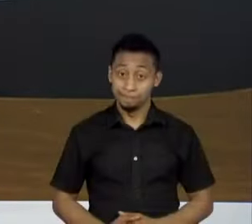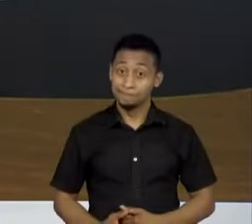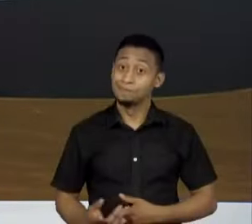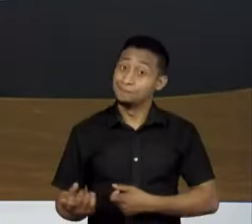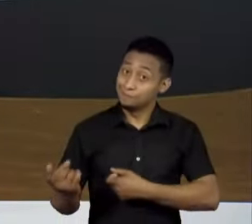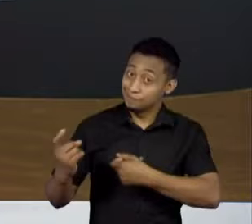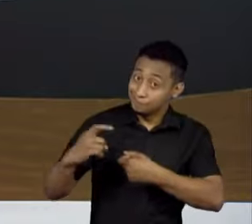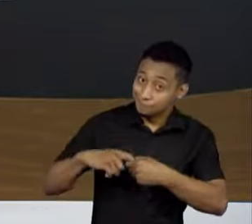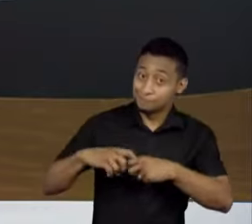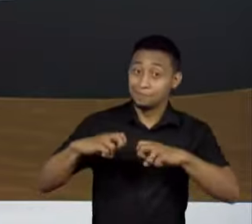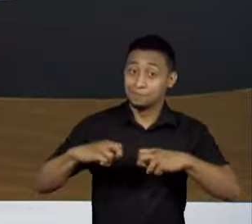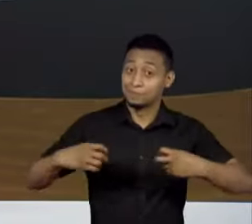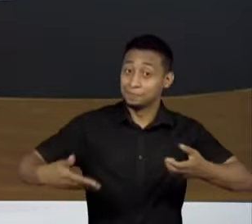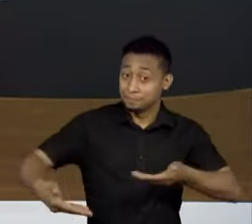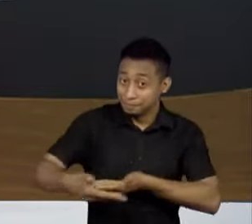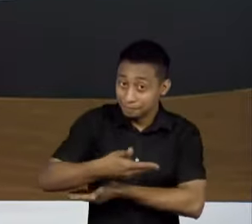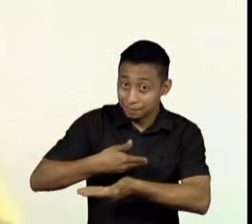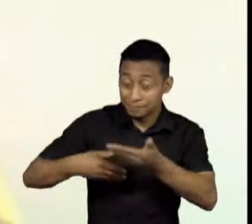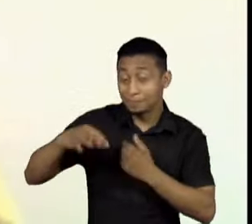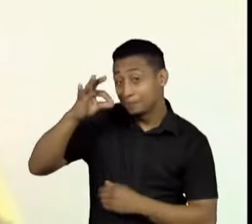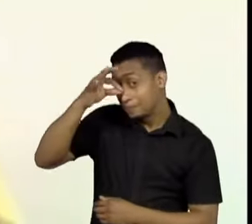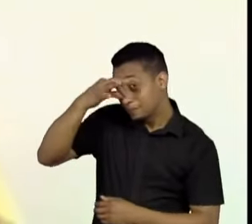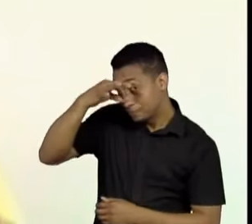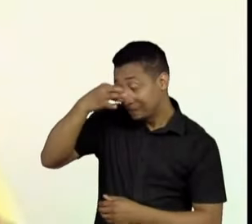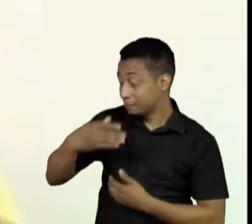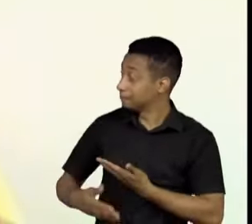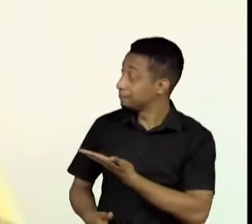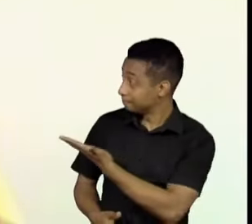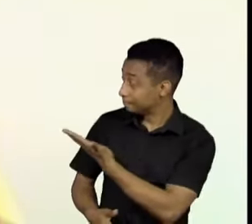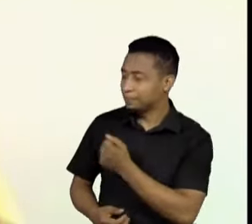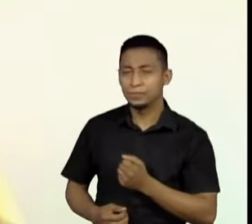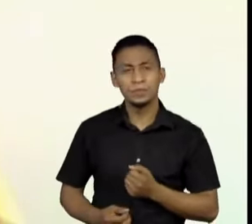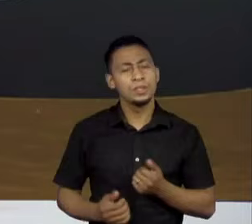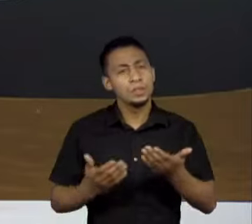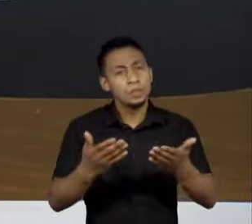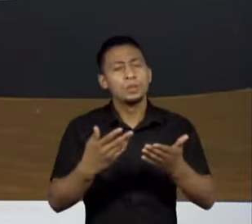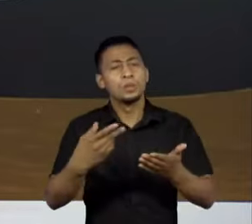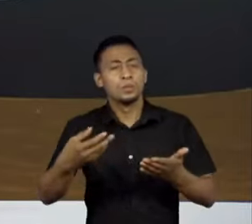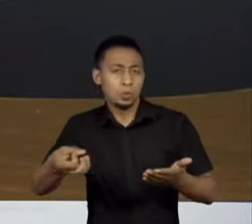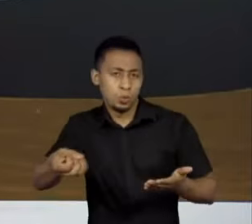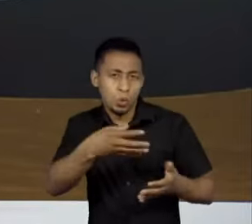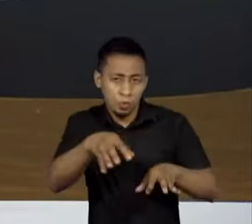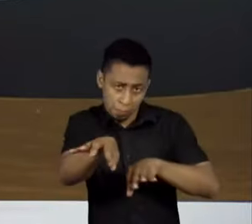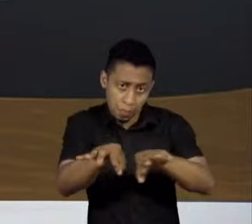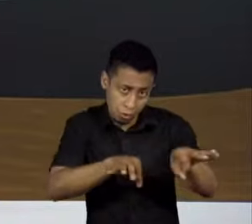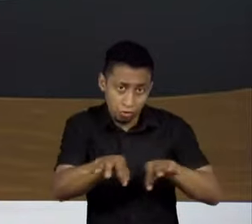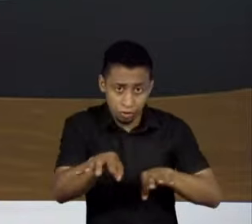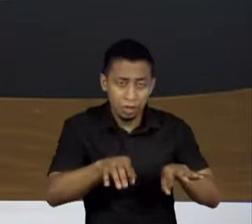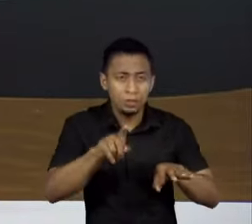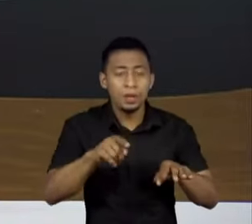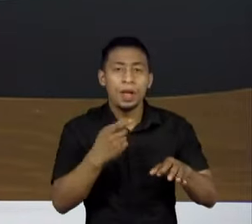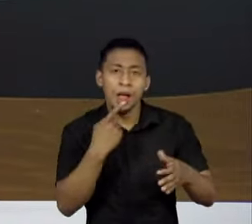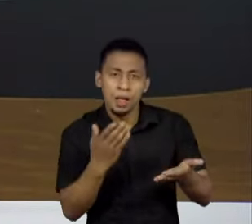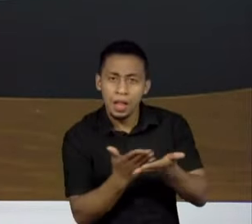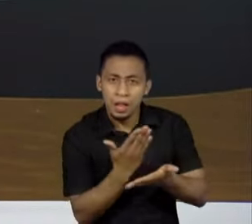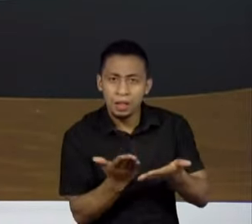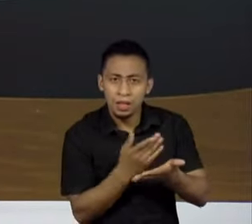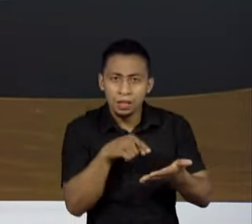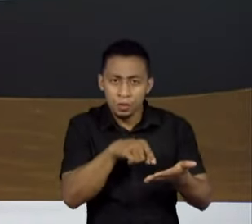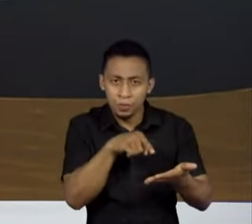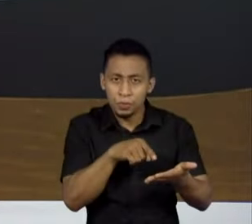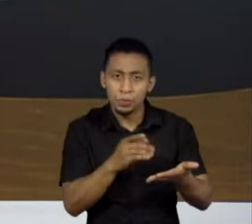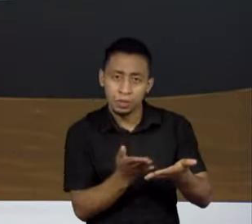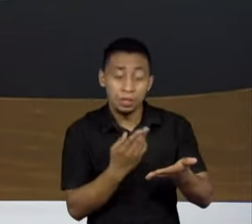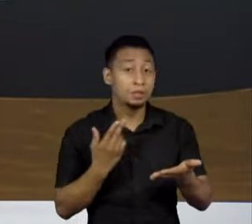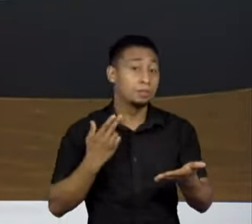Estamos de volta com o Roda Viva com Conceição Evaristo. Conceição, o seu mais recente projeto é o relançamento da obra completa